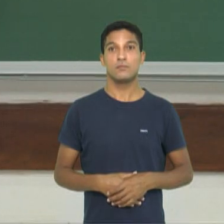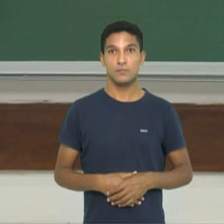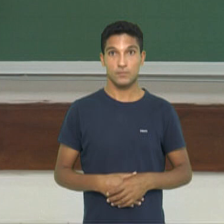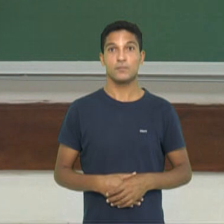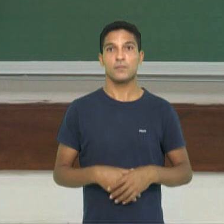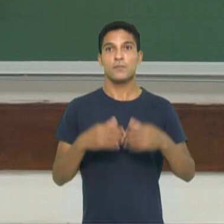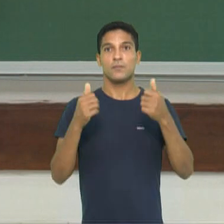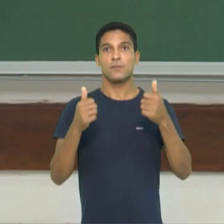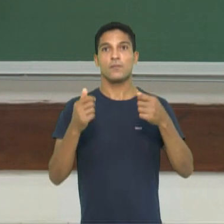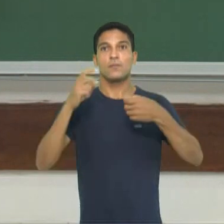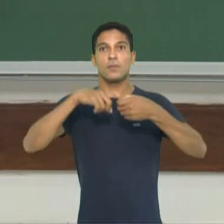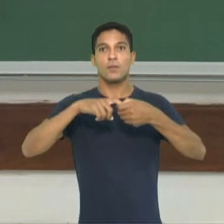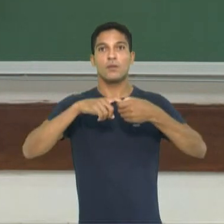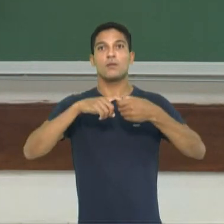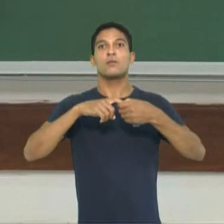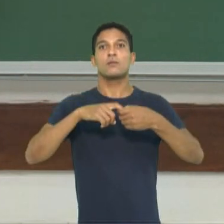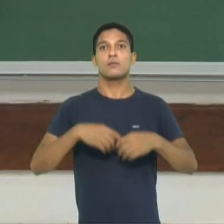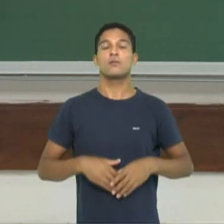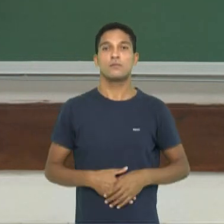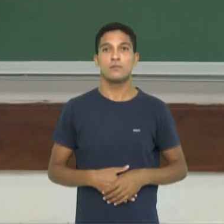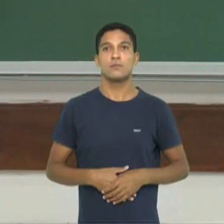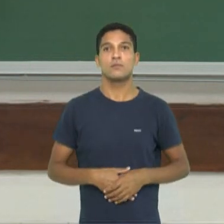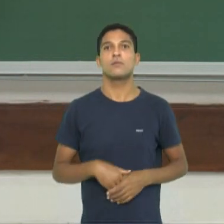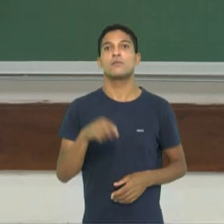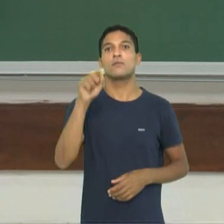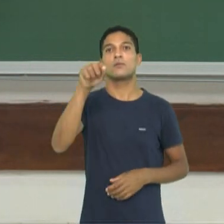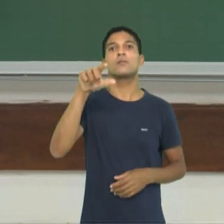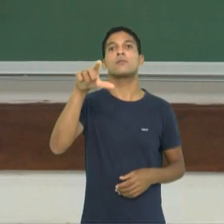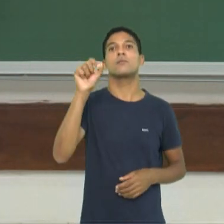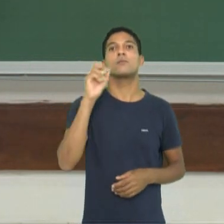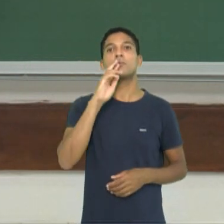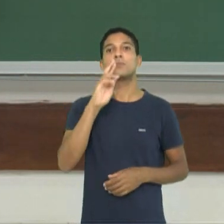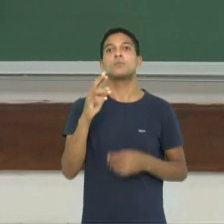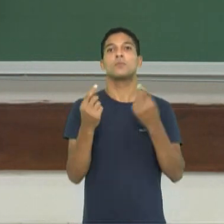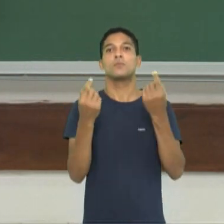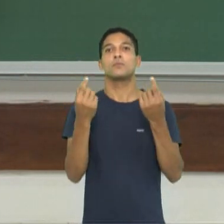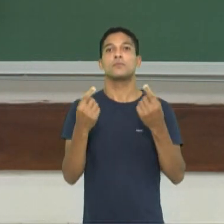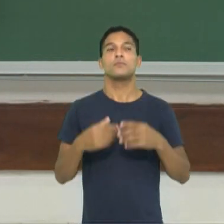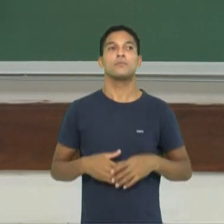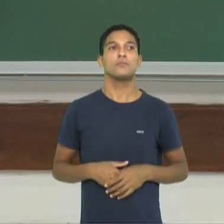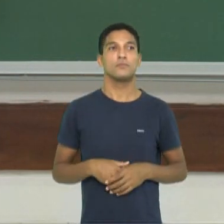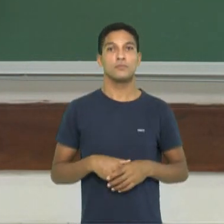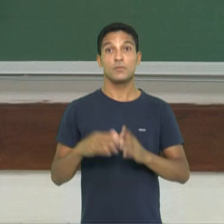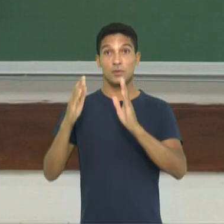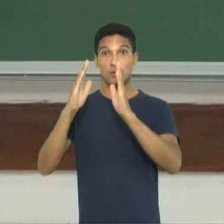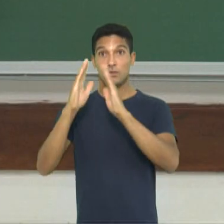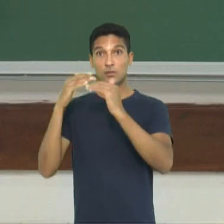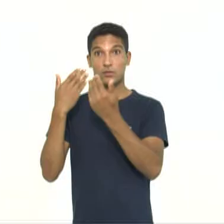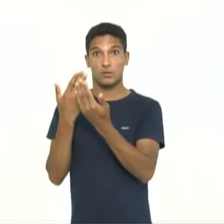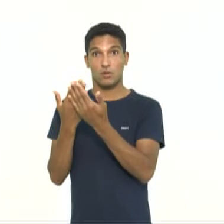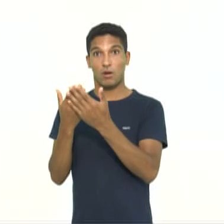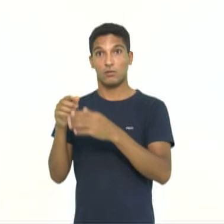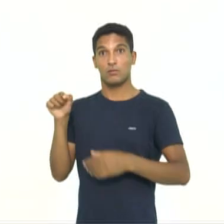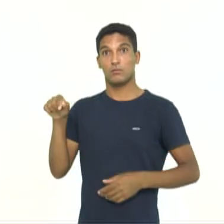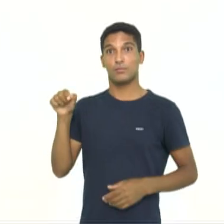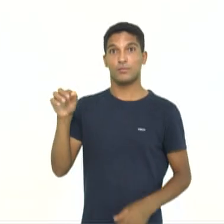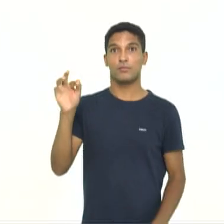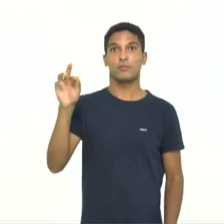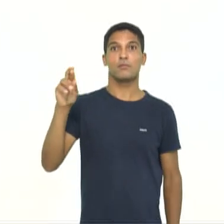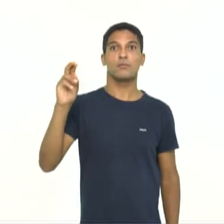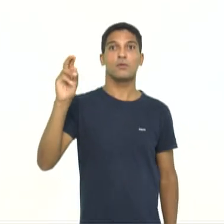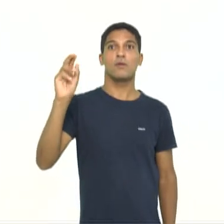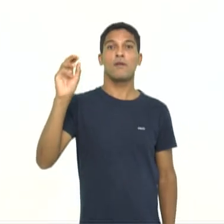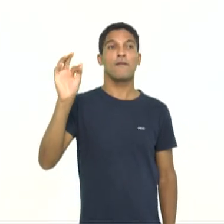Nós já estamos de volta. O que você marcou aqui? A Escola de Frankfurt tinha o intuito de constituir uma